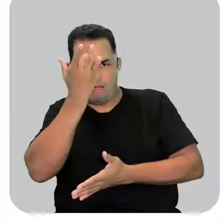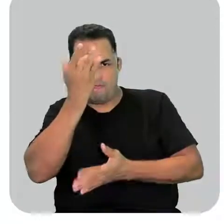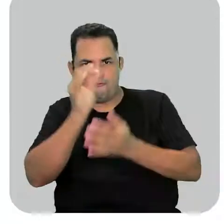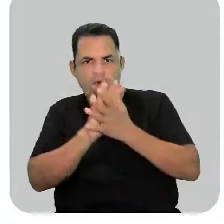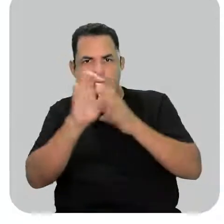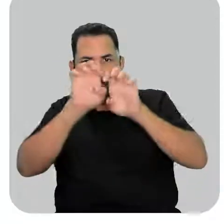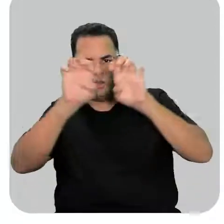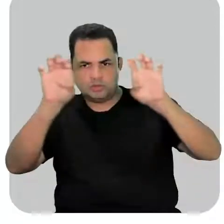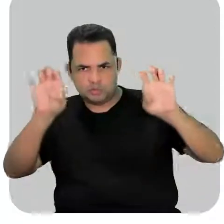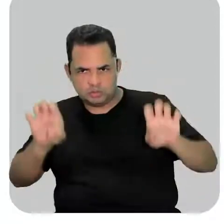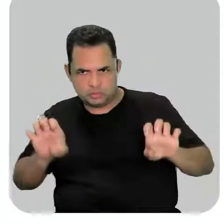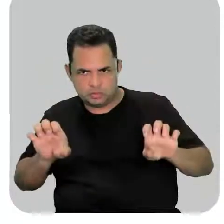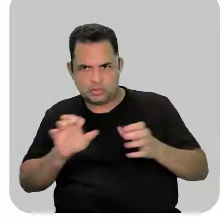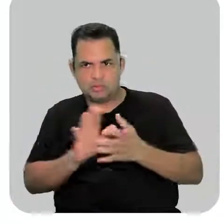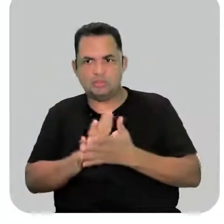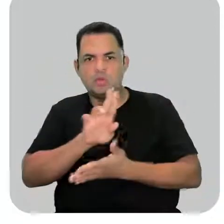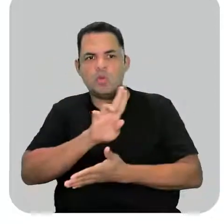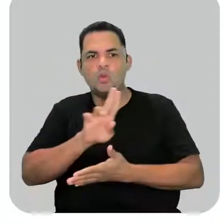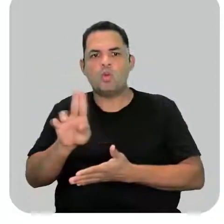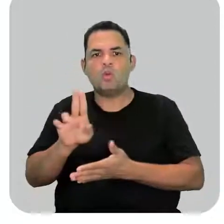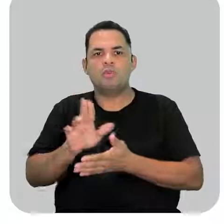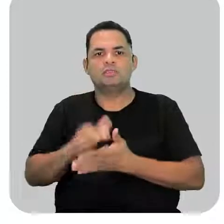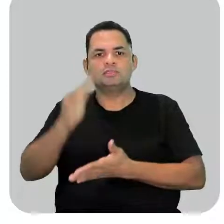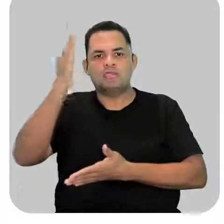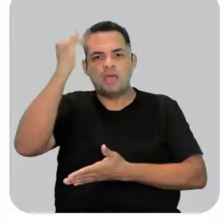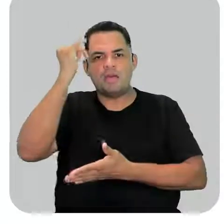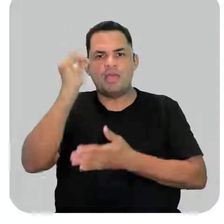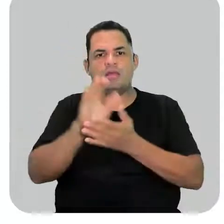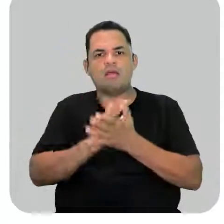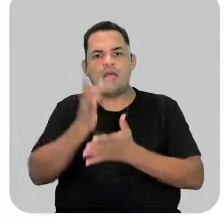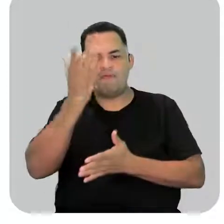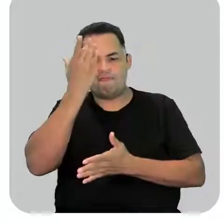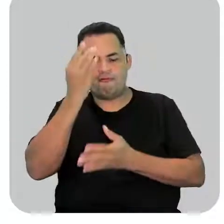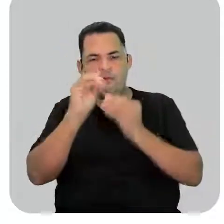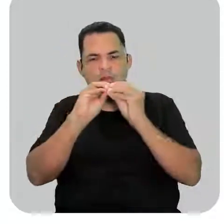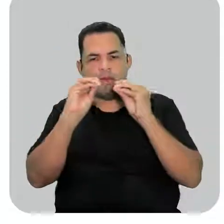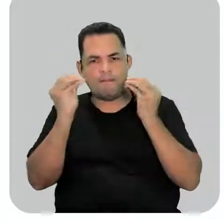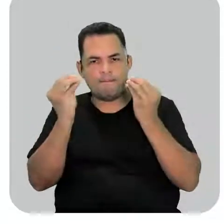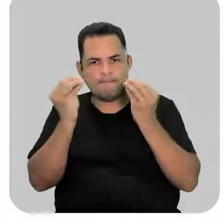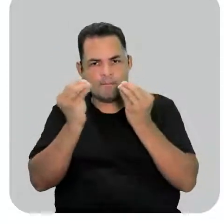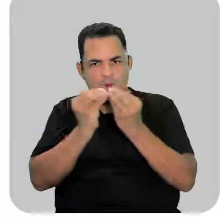sua fórmula molecular é